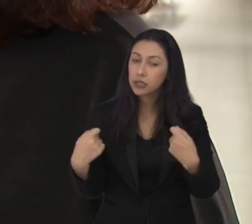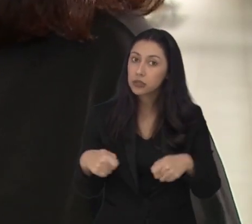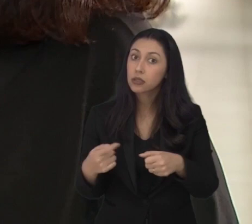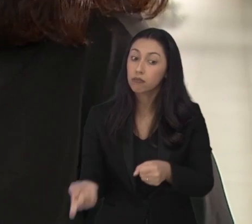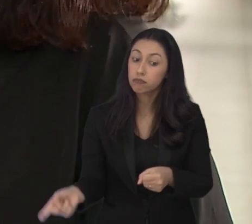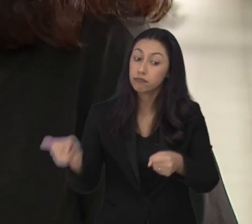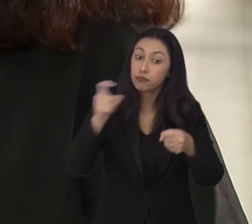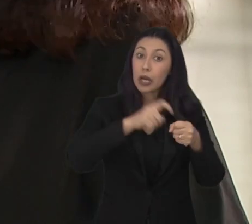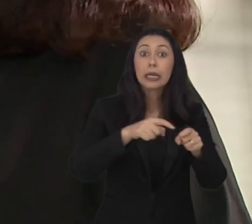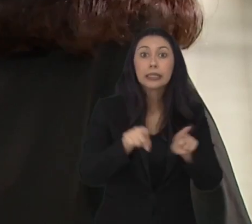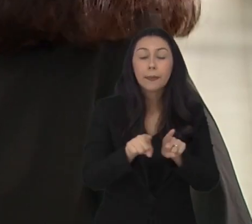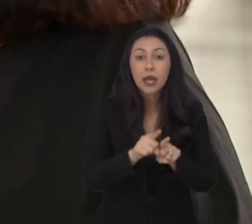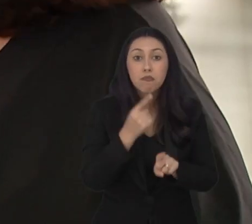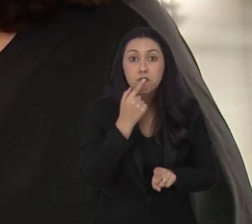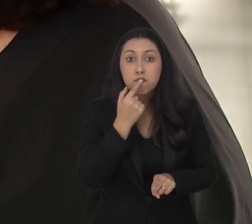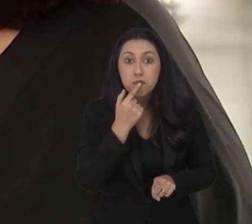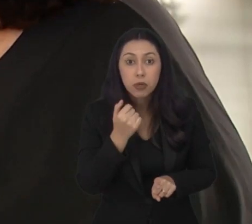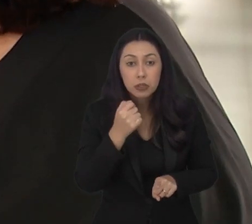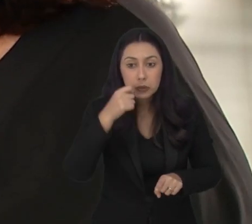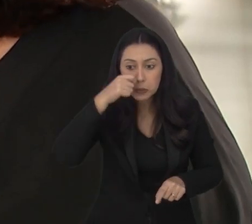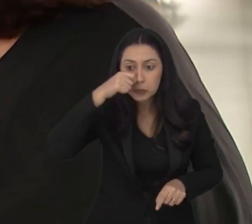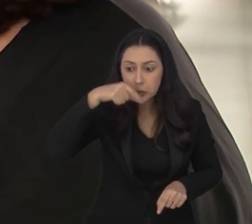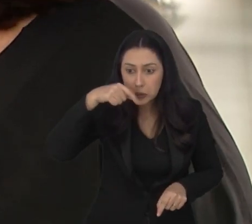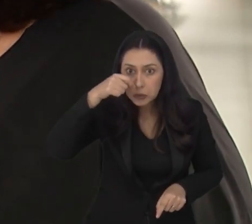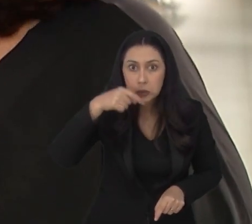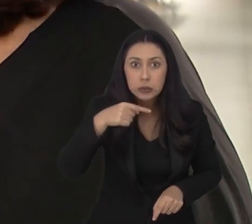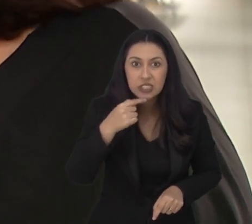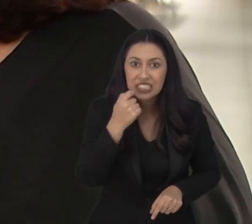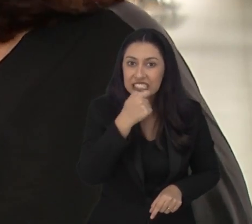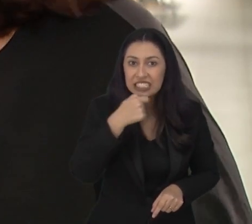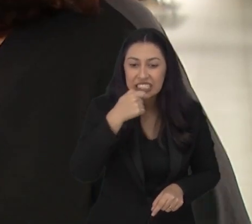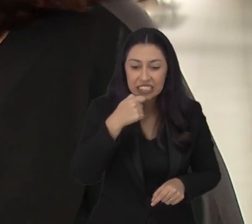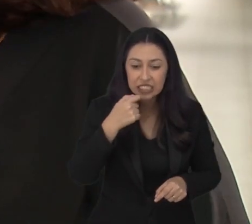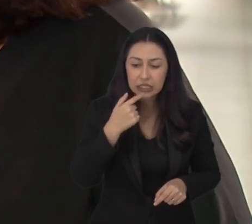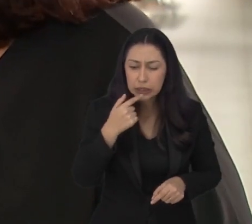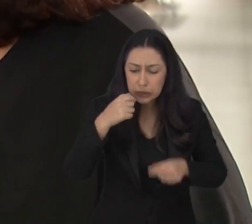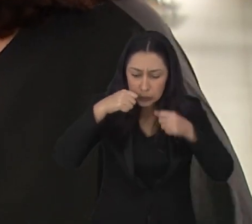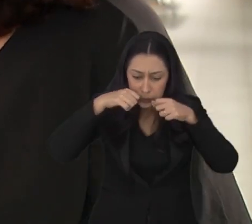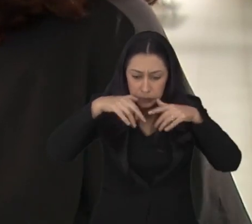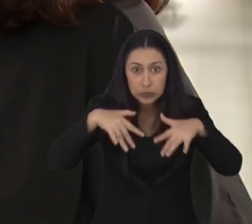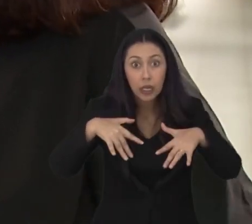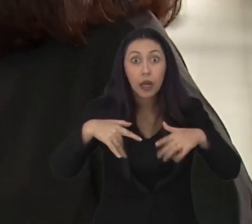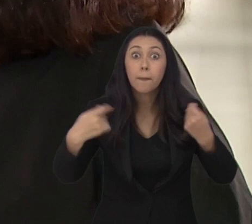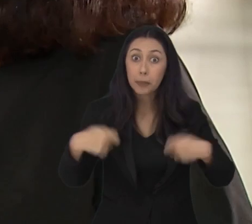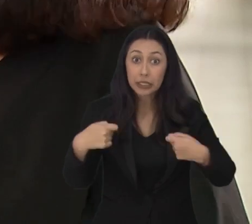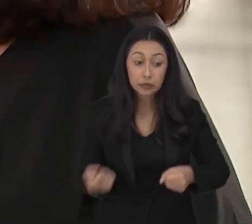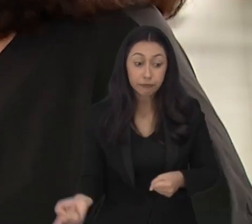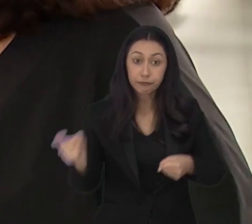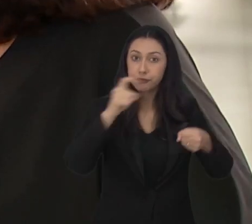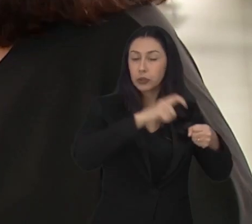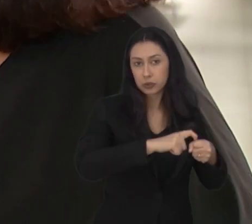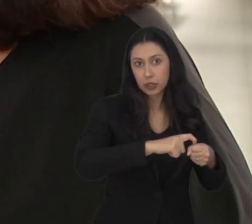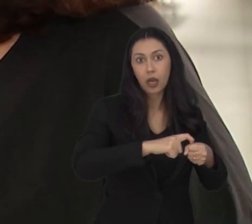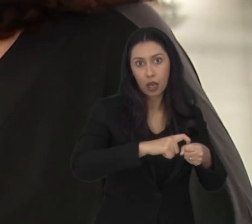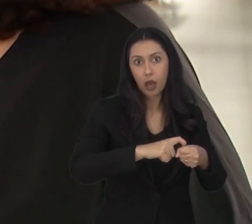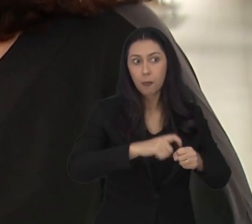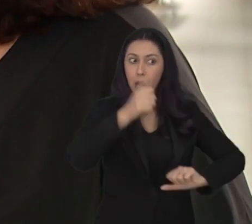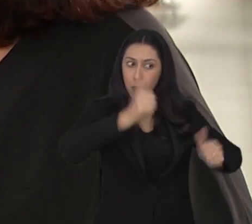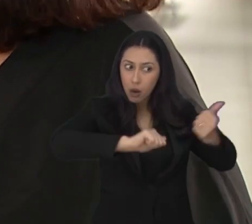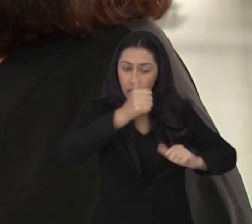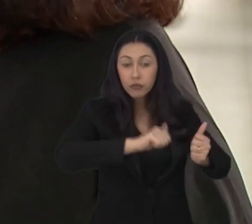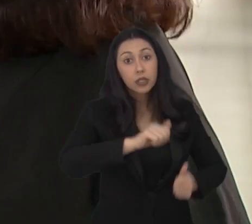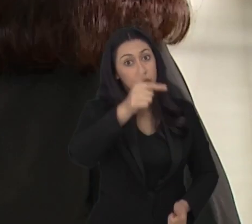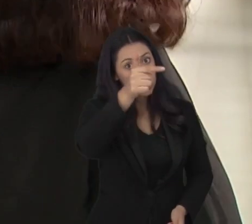situações, ela é orientada a volta, se há algum tipo de sangramento, mesmo que for nasal, mesmo que for em gengiva, ela é orientada a retornar na unidade